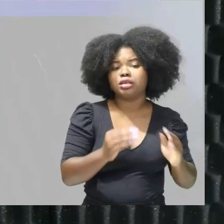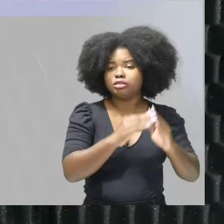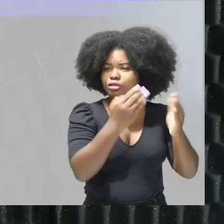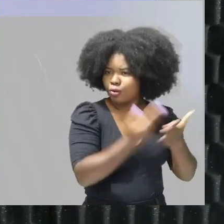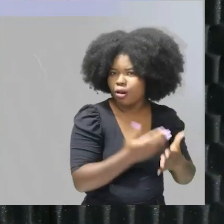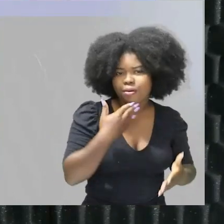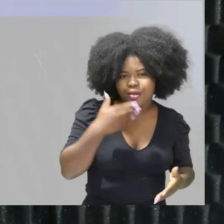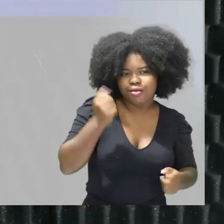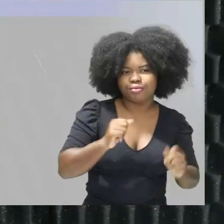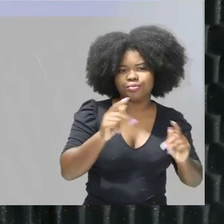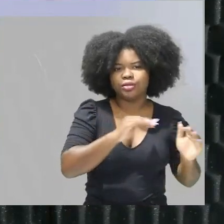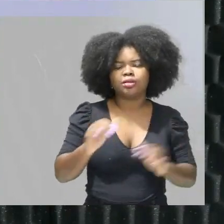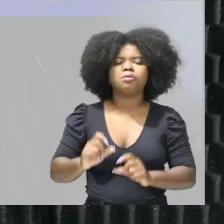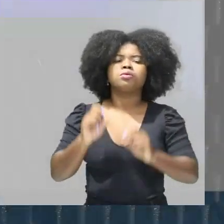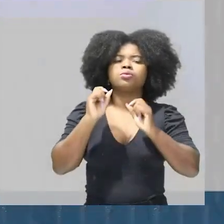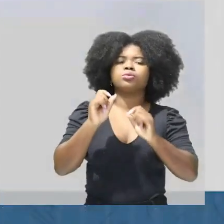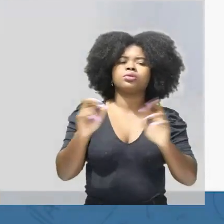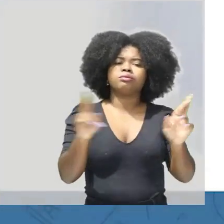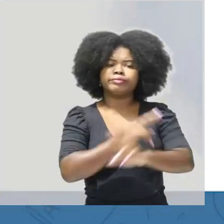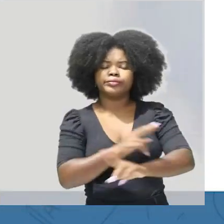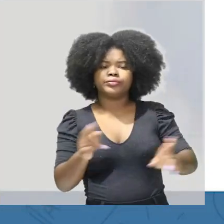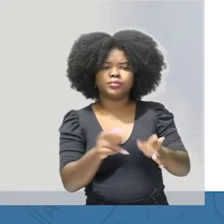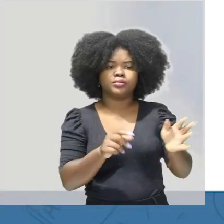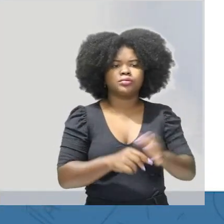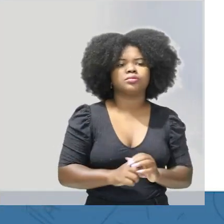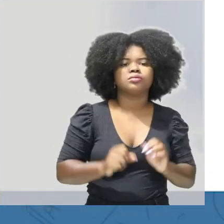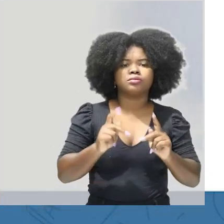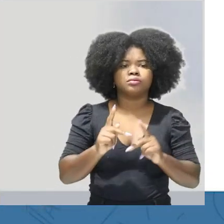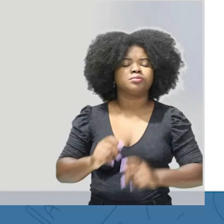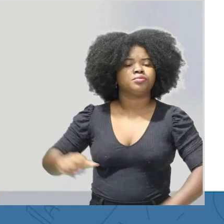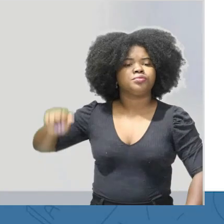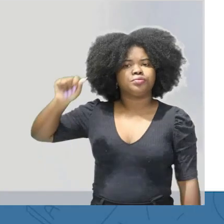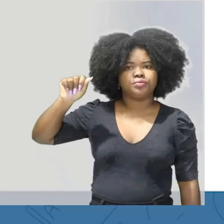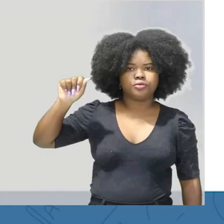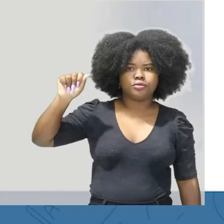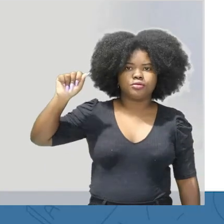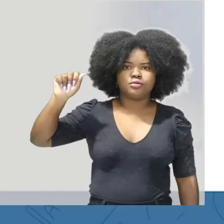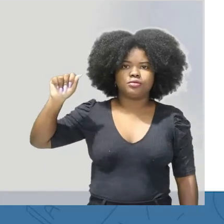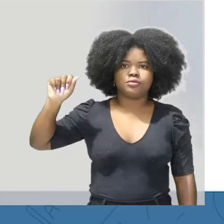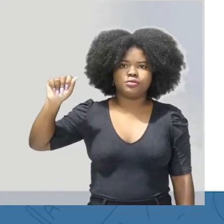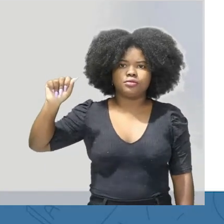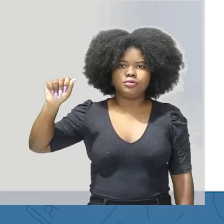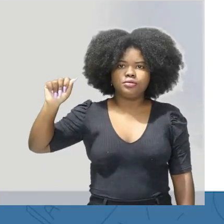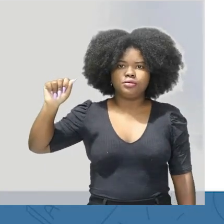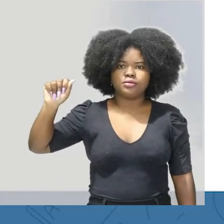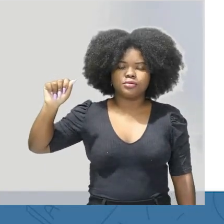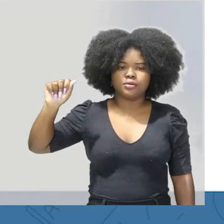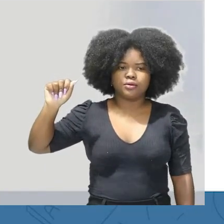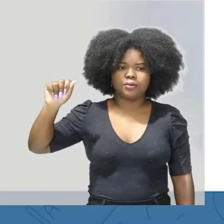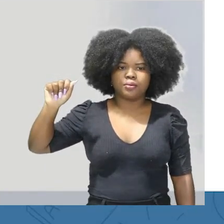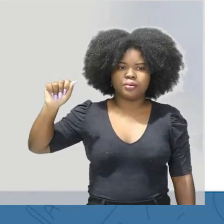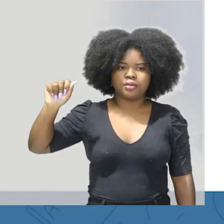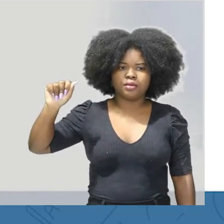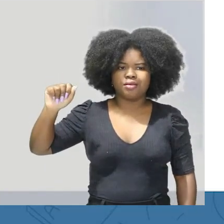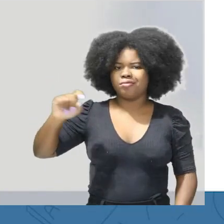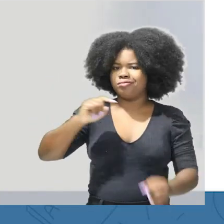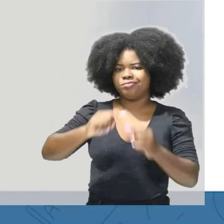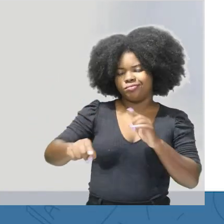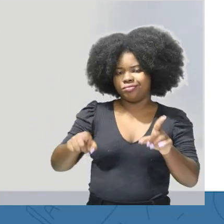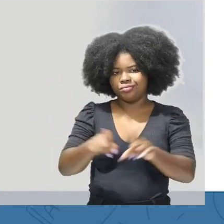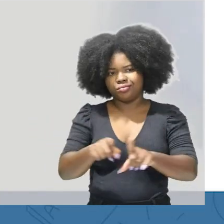falando necessariamente e o relativismo cognitivo obviamente não porque nós não estamos aí levando e valorando